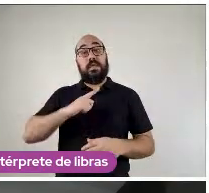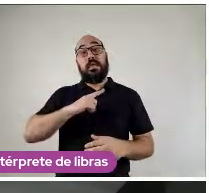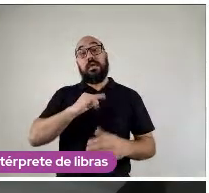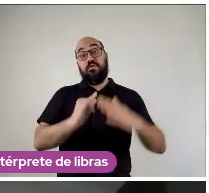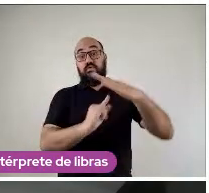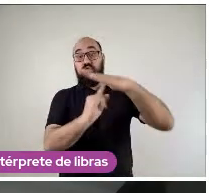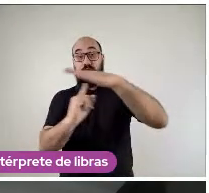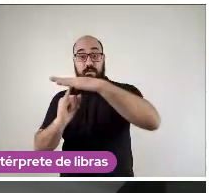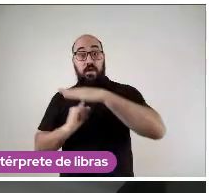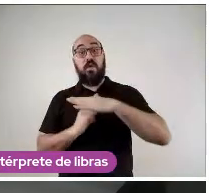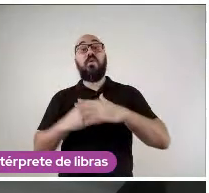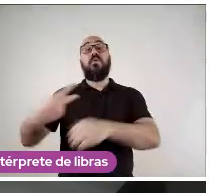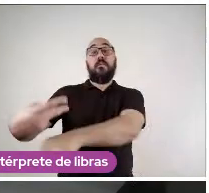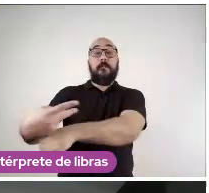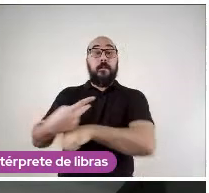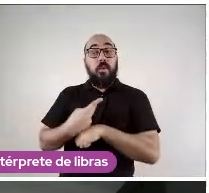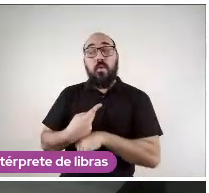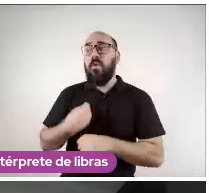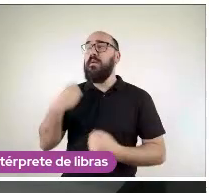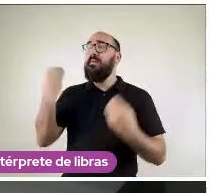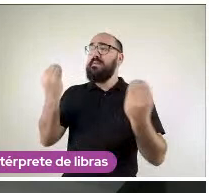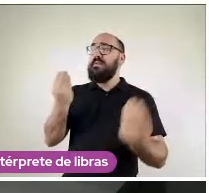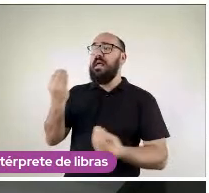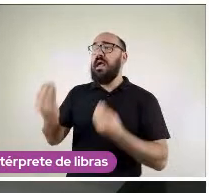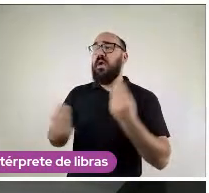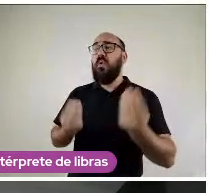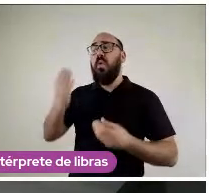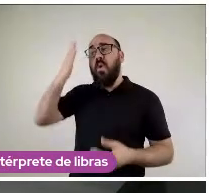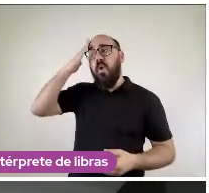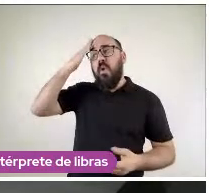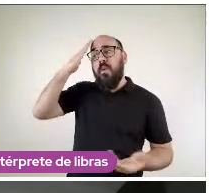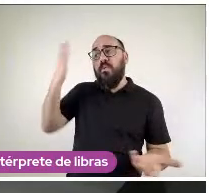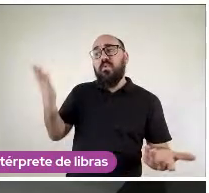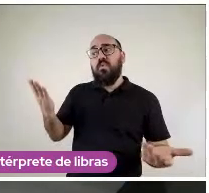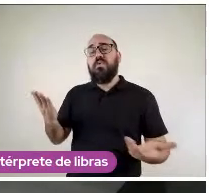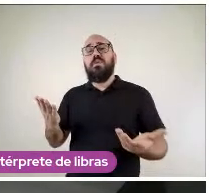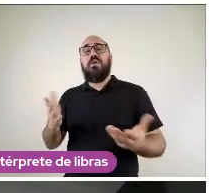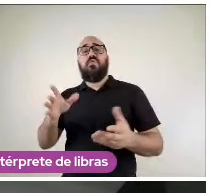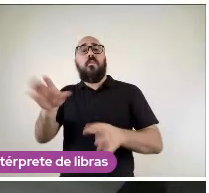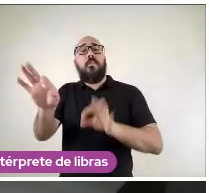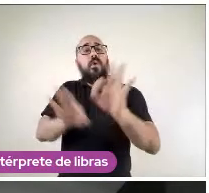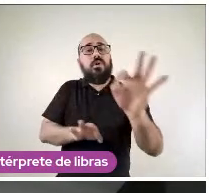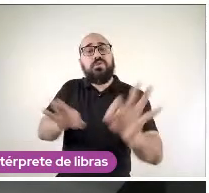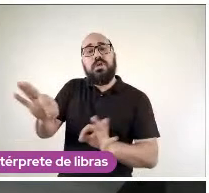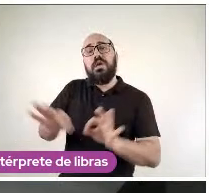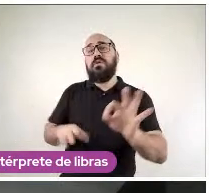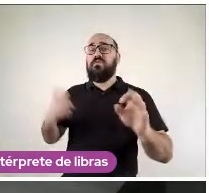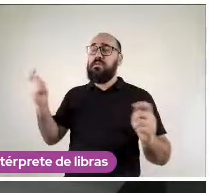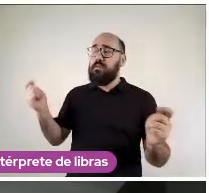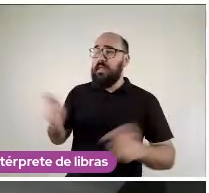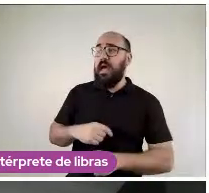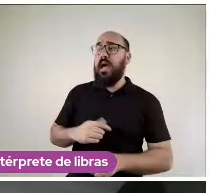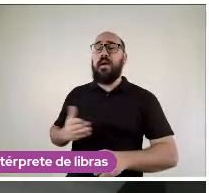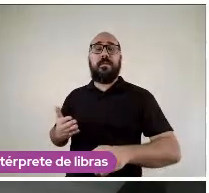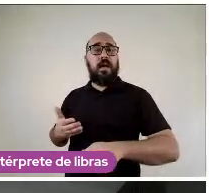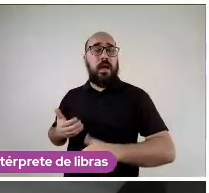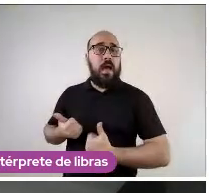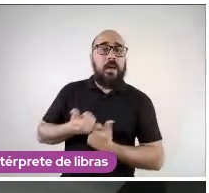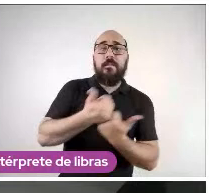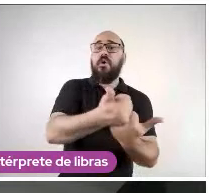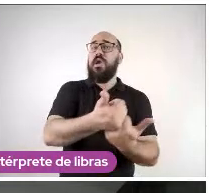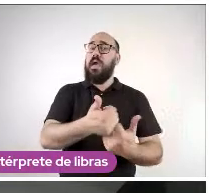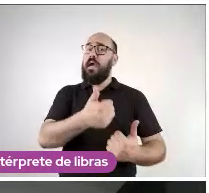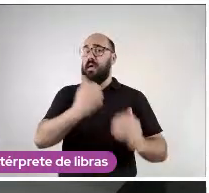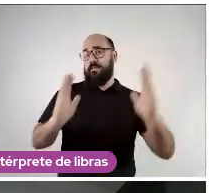nos procuram sobre como o seu projeto, o seu programa, a sua ação pode fazer parte da década. Então, existe